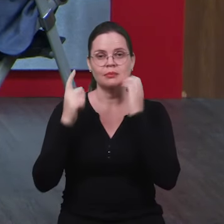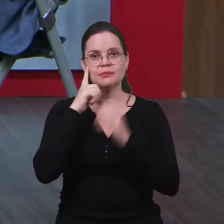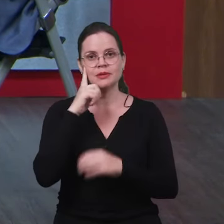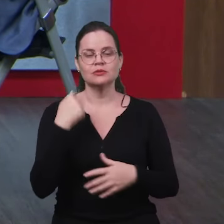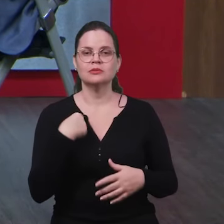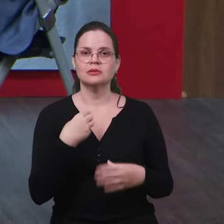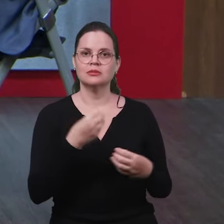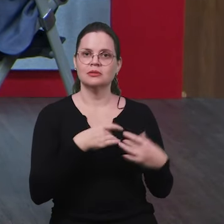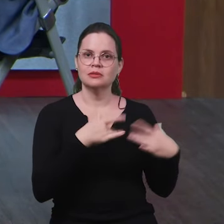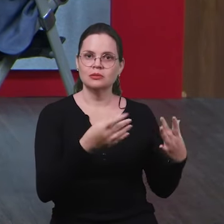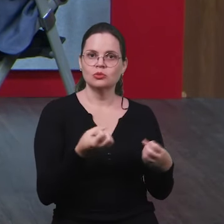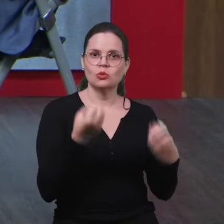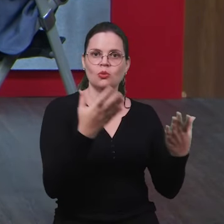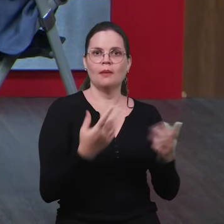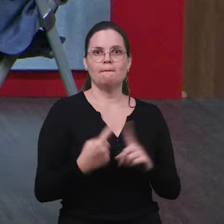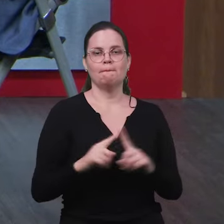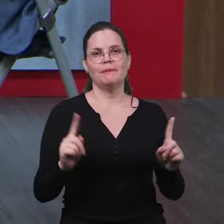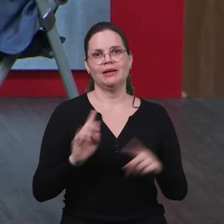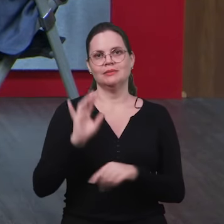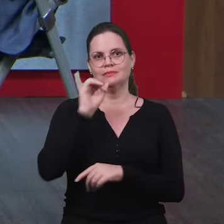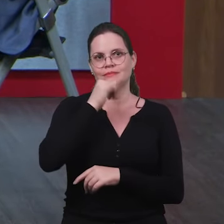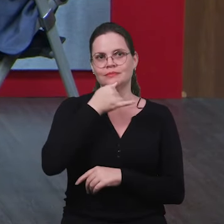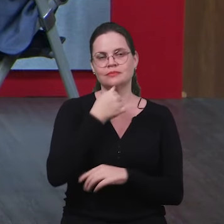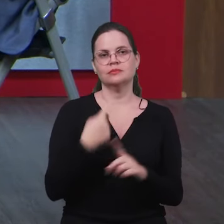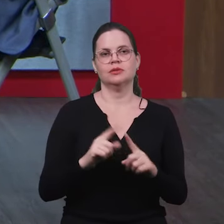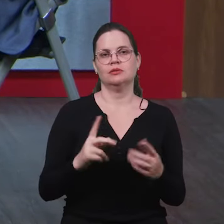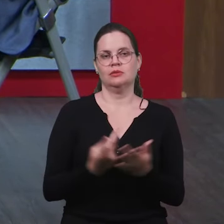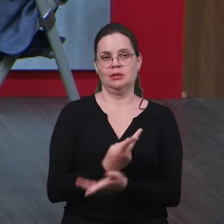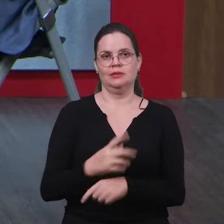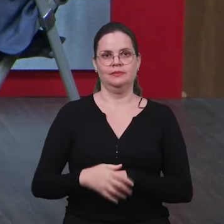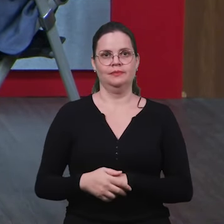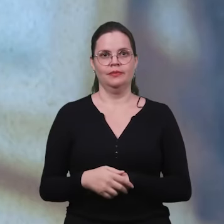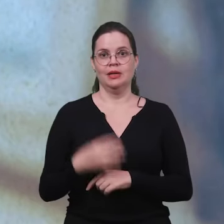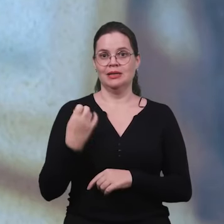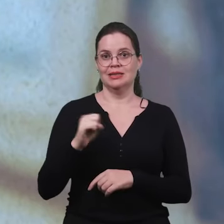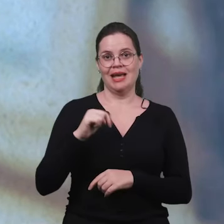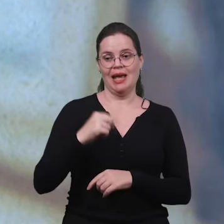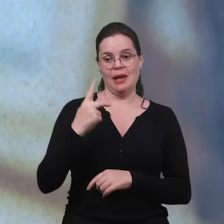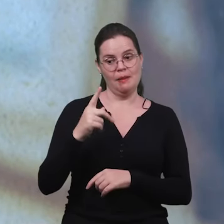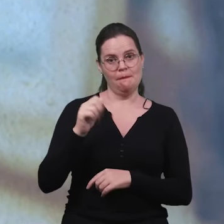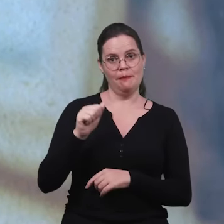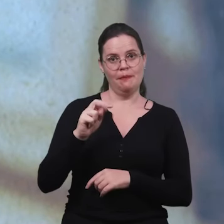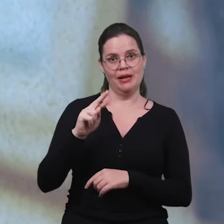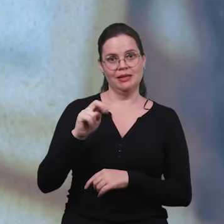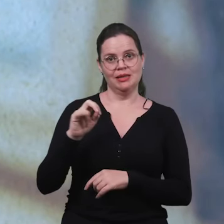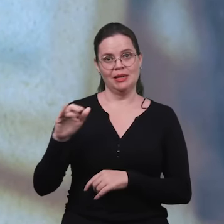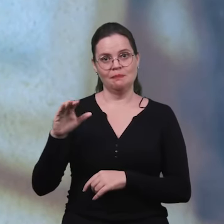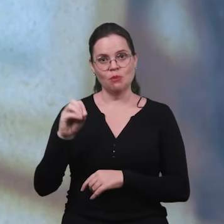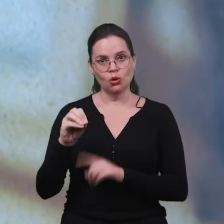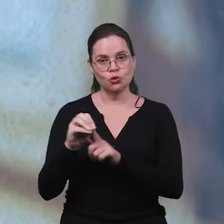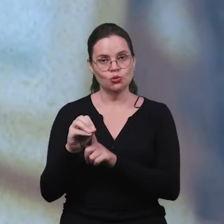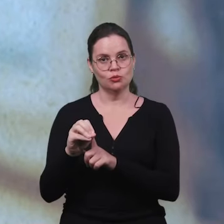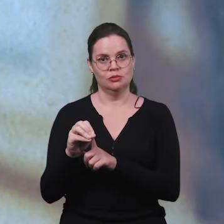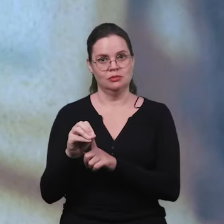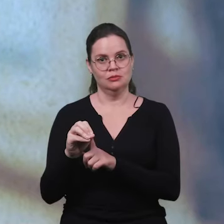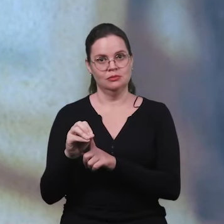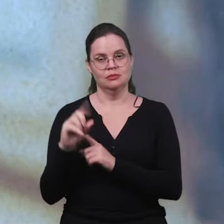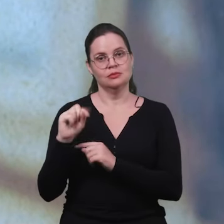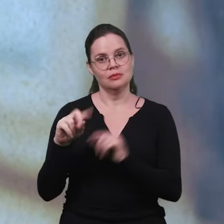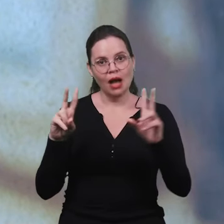imóvel para a filha, né? Isso. Mas infelizmente ela... porque eu falo assim, quando se trata de patrimônio, a só boa intenção, ela